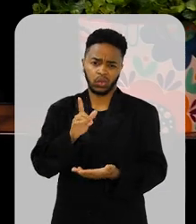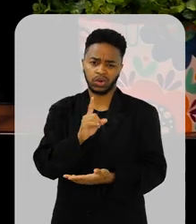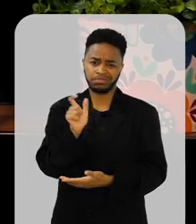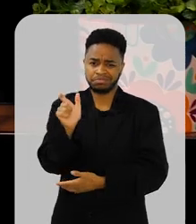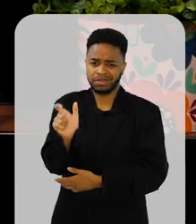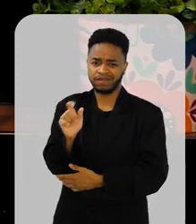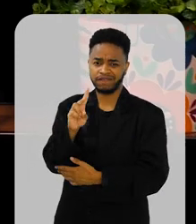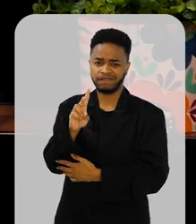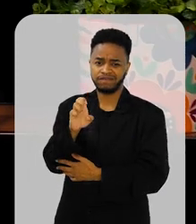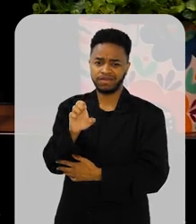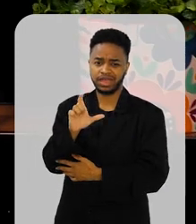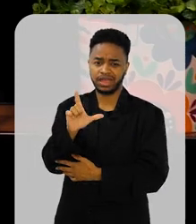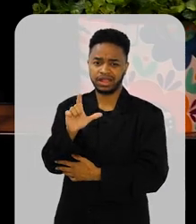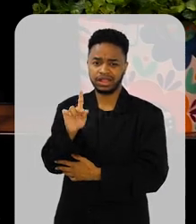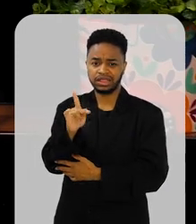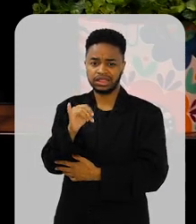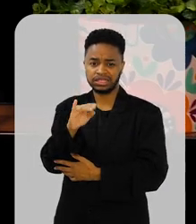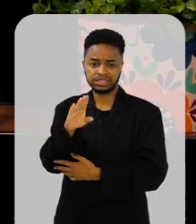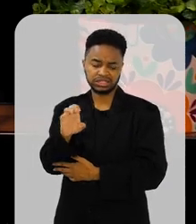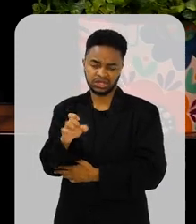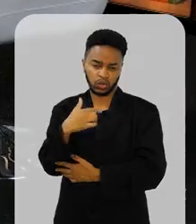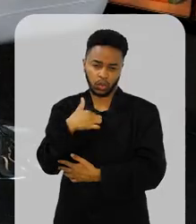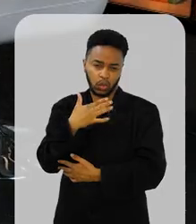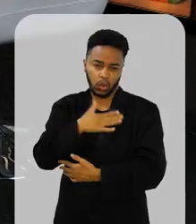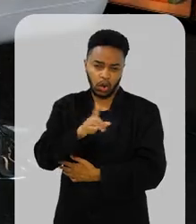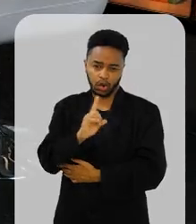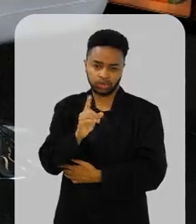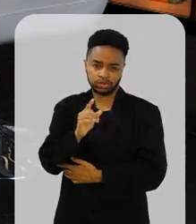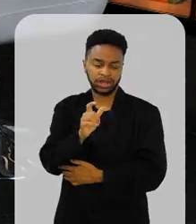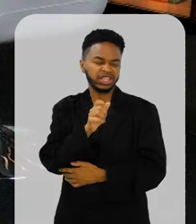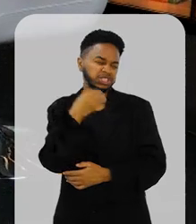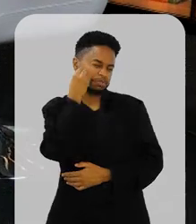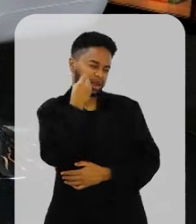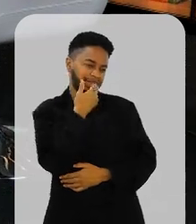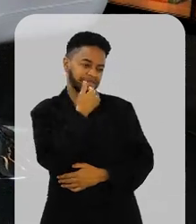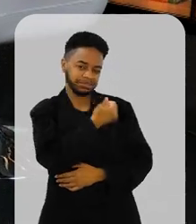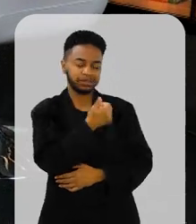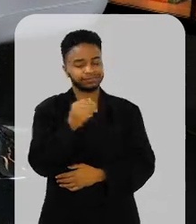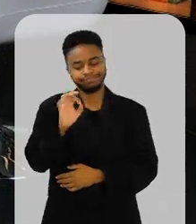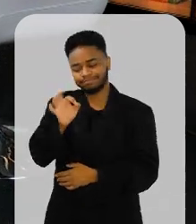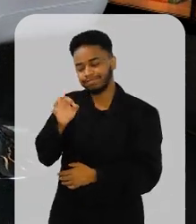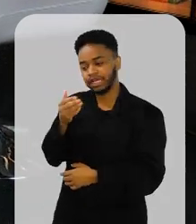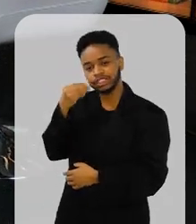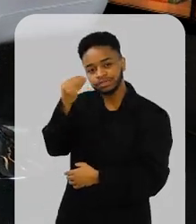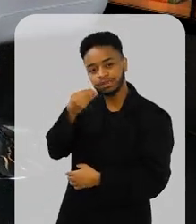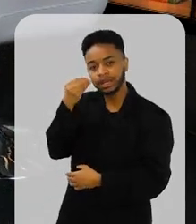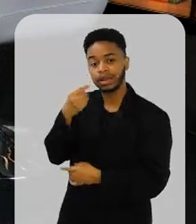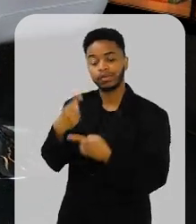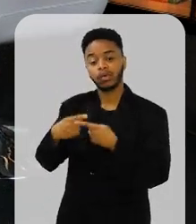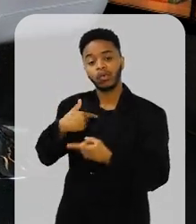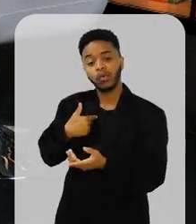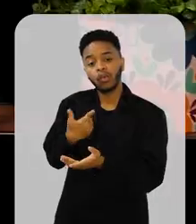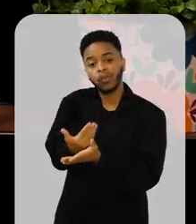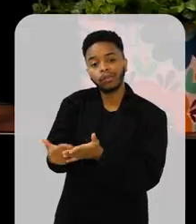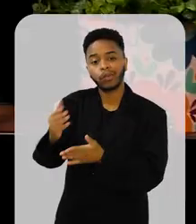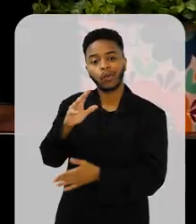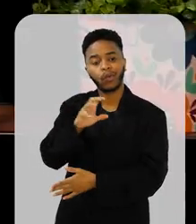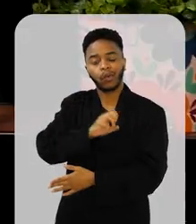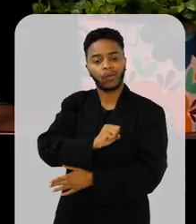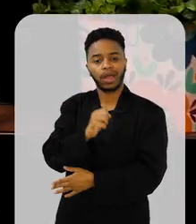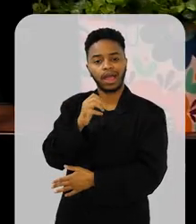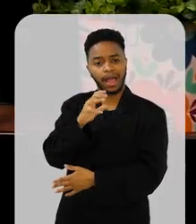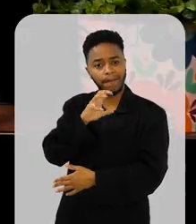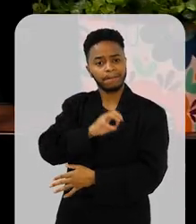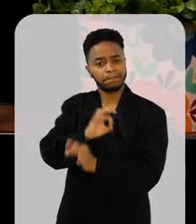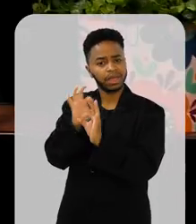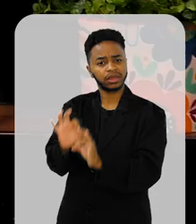termo velhice, né? O meu envelhecimento. Experiência. A minha experiência. E eu me apaixonei.